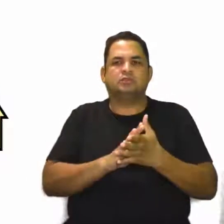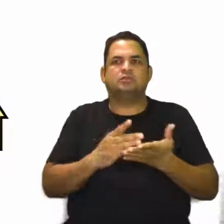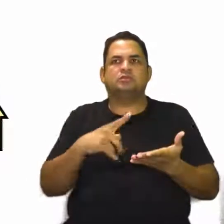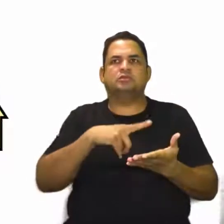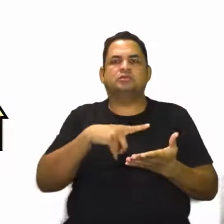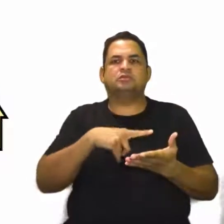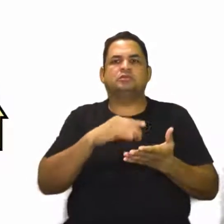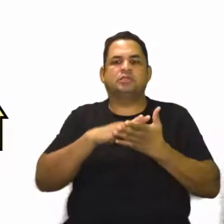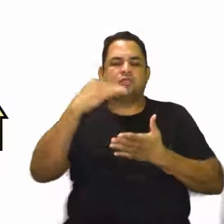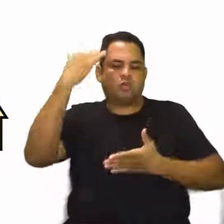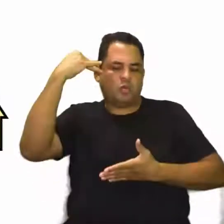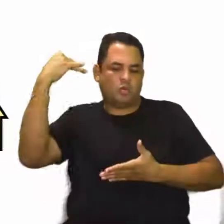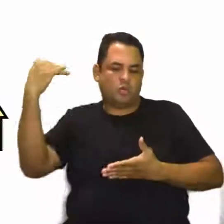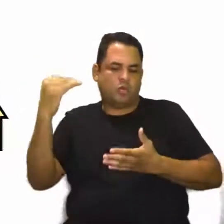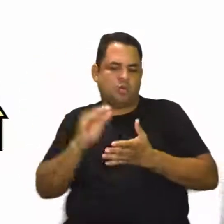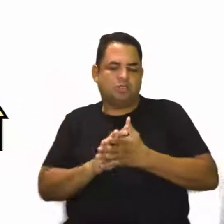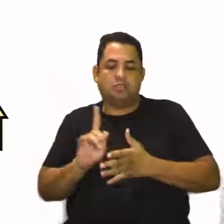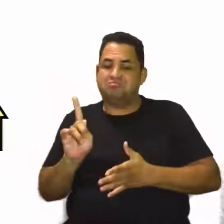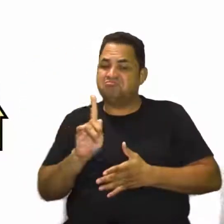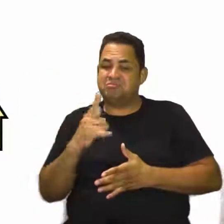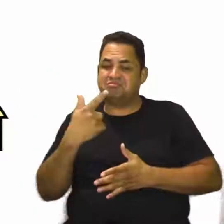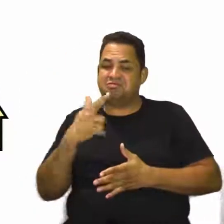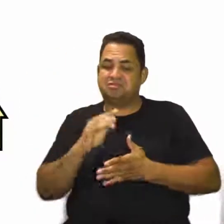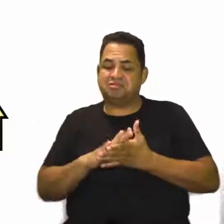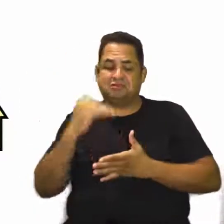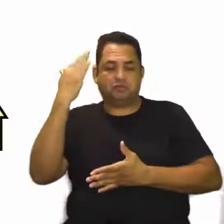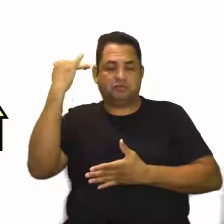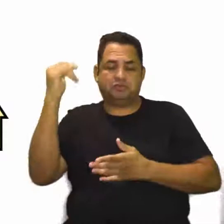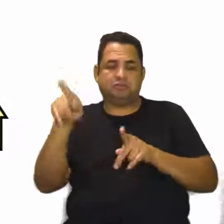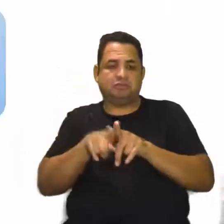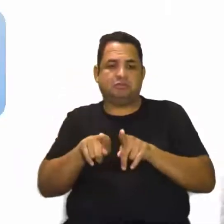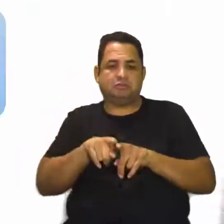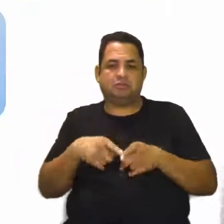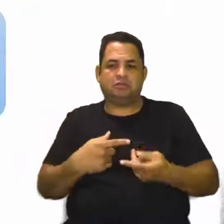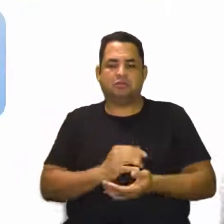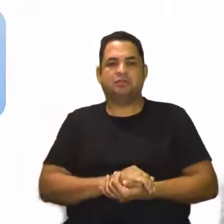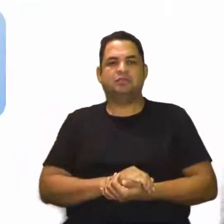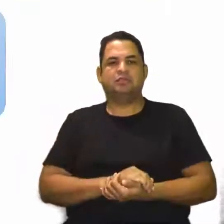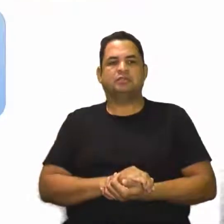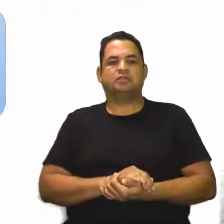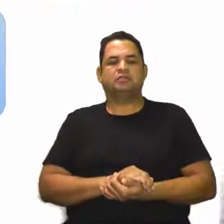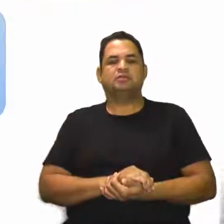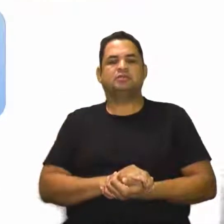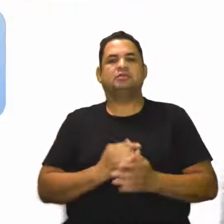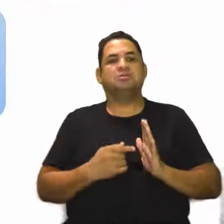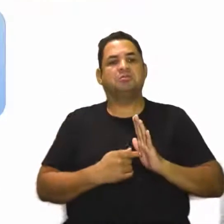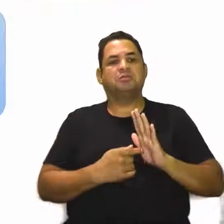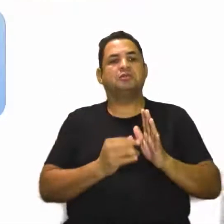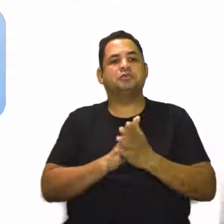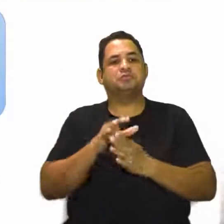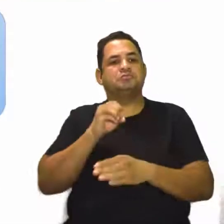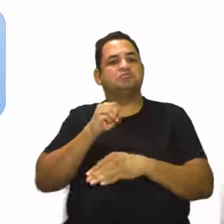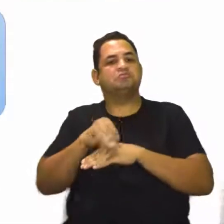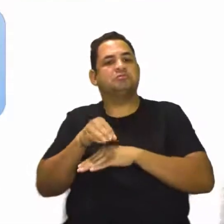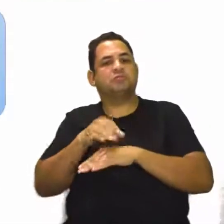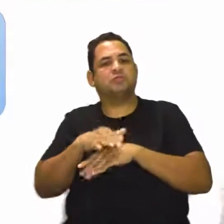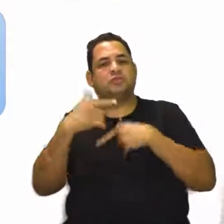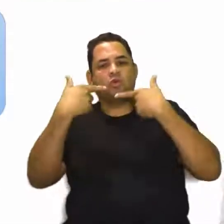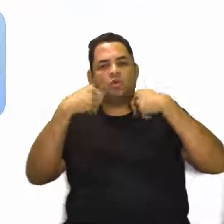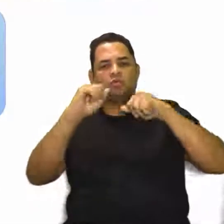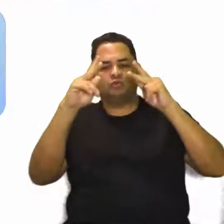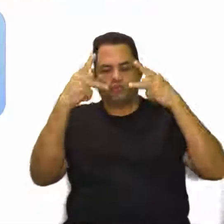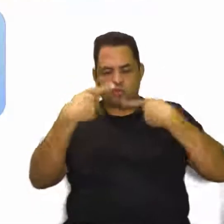trazer o teu sucesso e o insucesso através desse corpo. Nós também trouxemos algumas dicas de